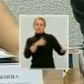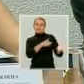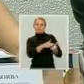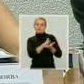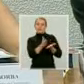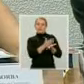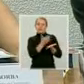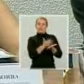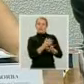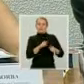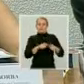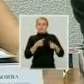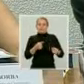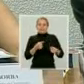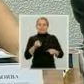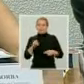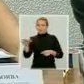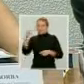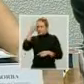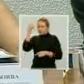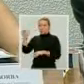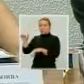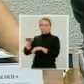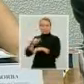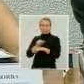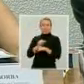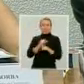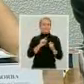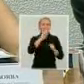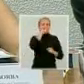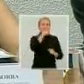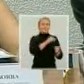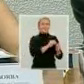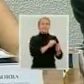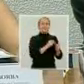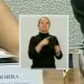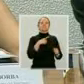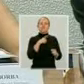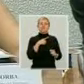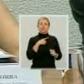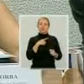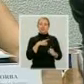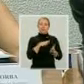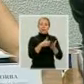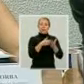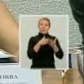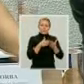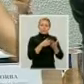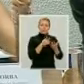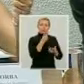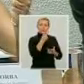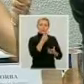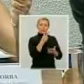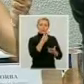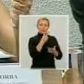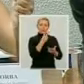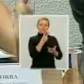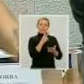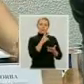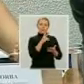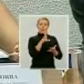porém, quando a demanda chegava para a gente, o que acontecia? Eu tinha o pedido de duas cópias de um livro,